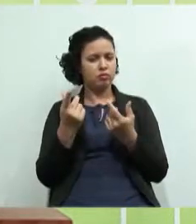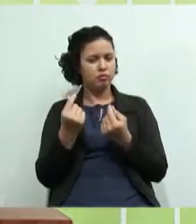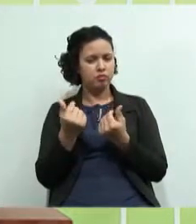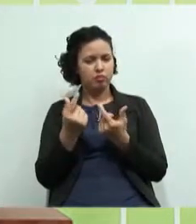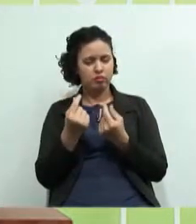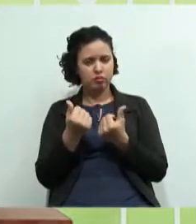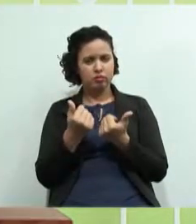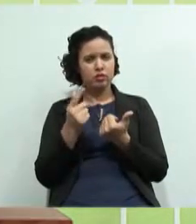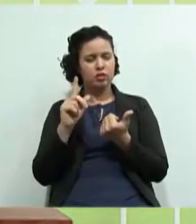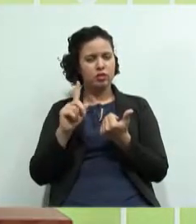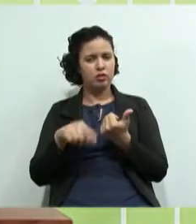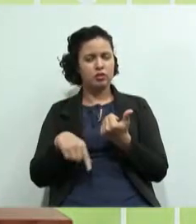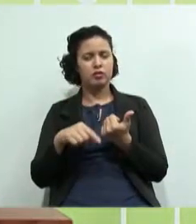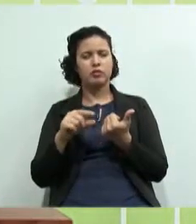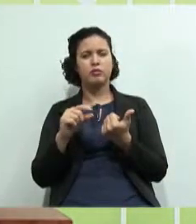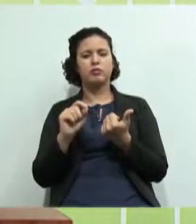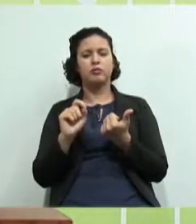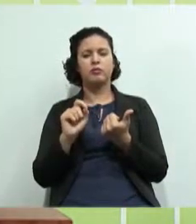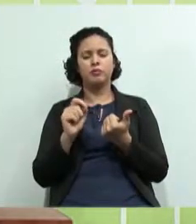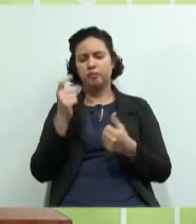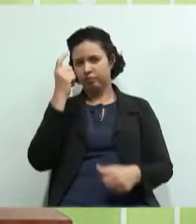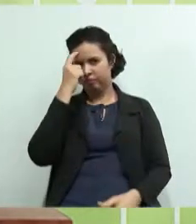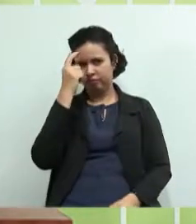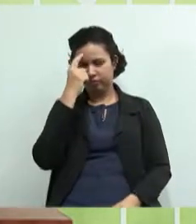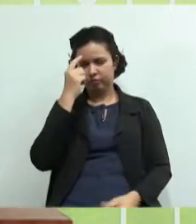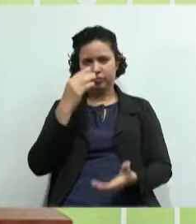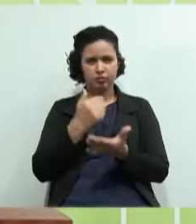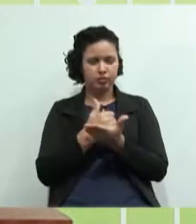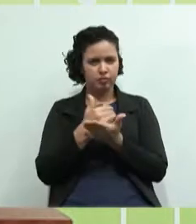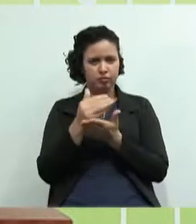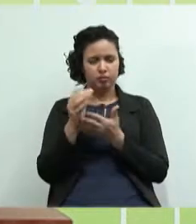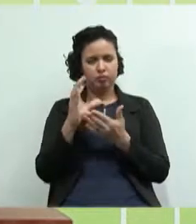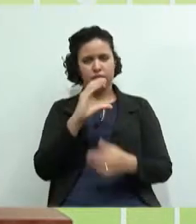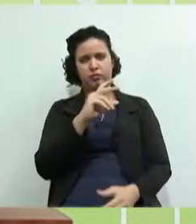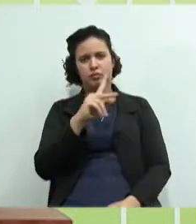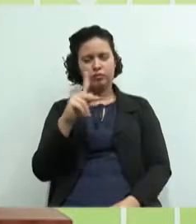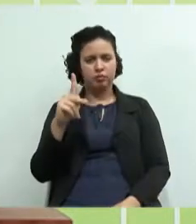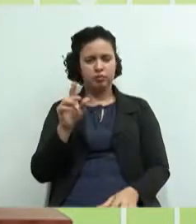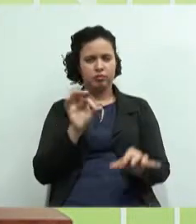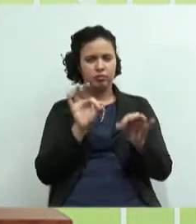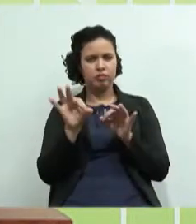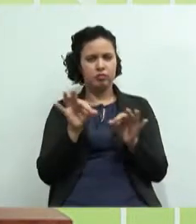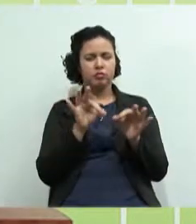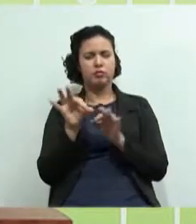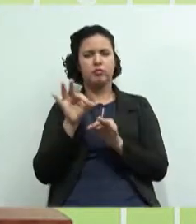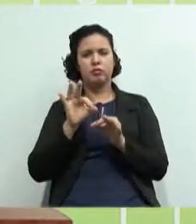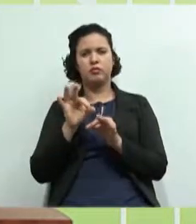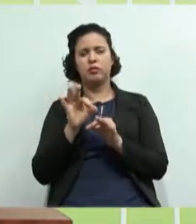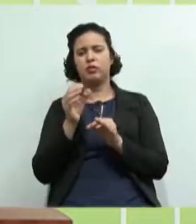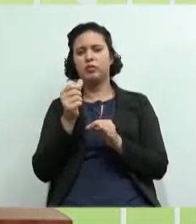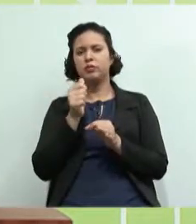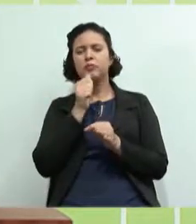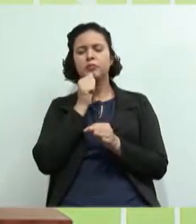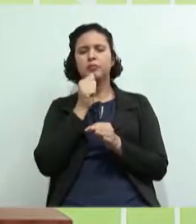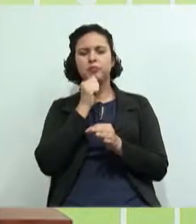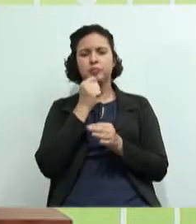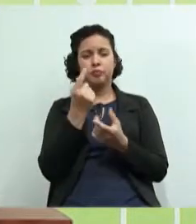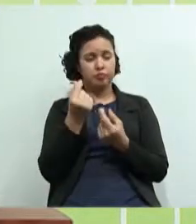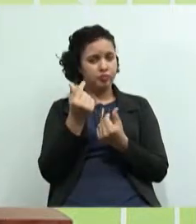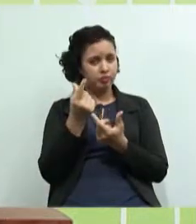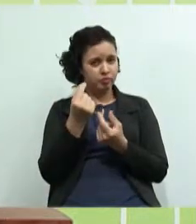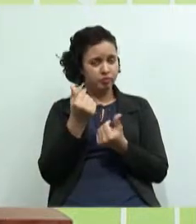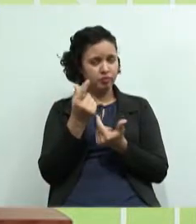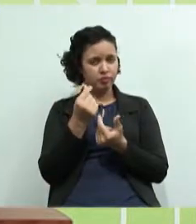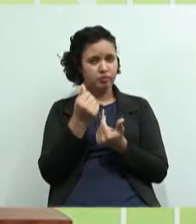falo, é recurso financeiro. Já pensou se você começa a organizar a sua cooperativa e você não tem recurso financeiro suficiente